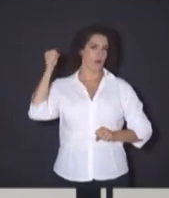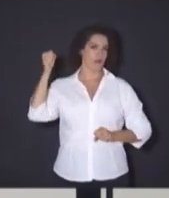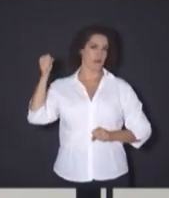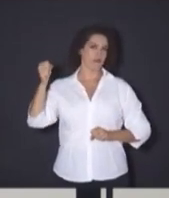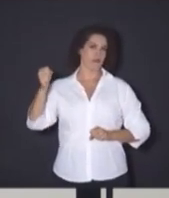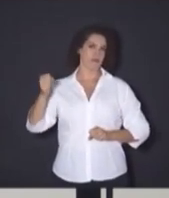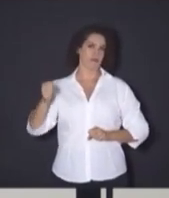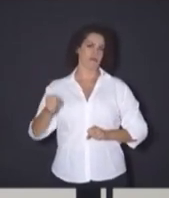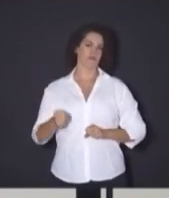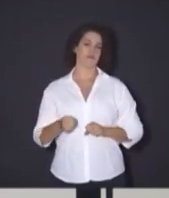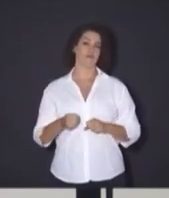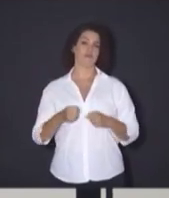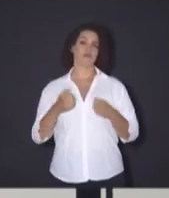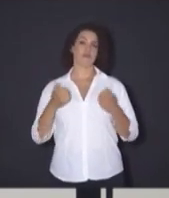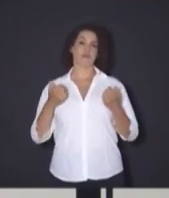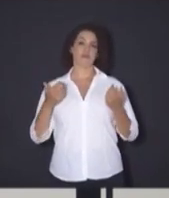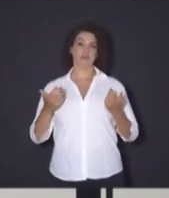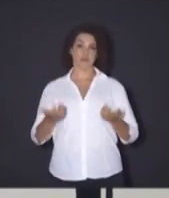E aí,